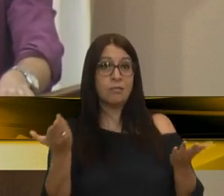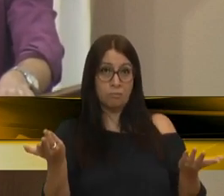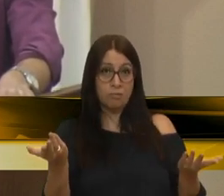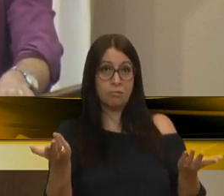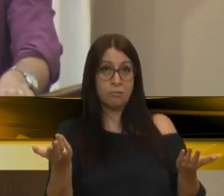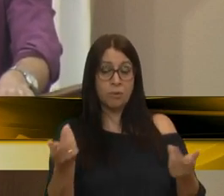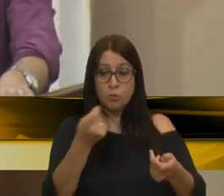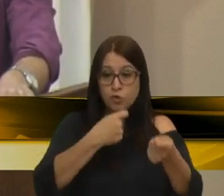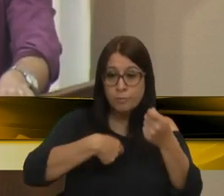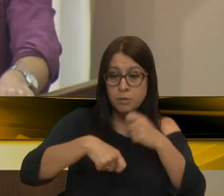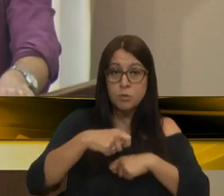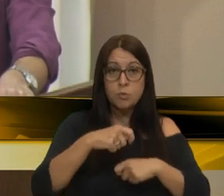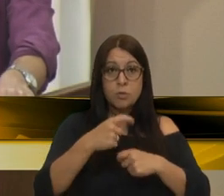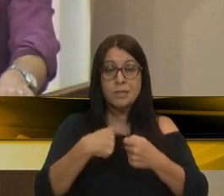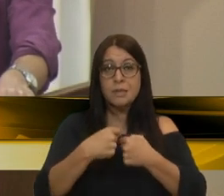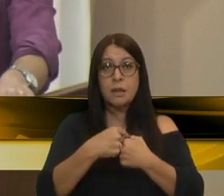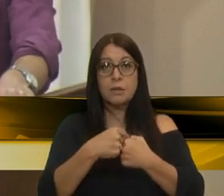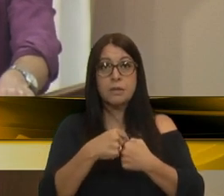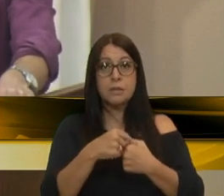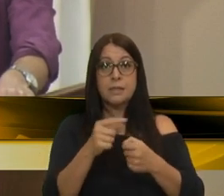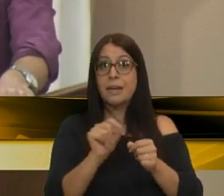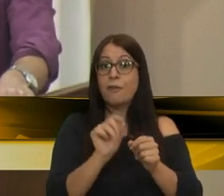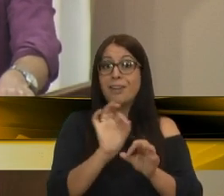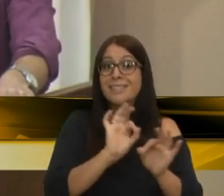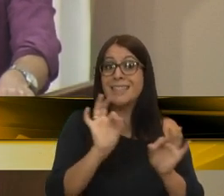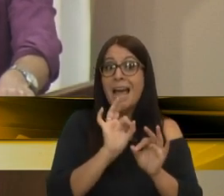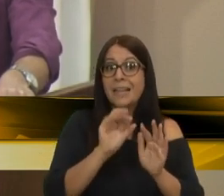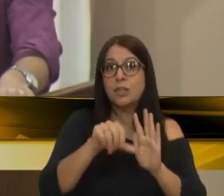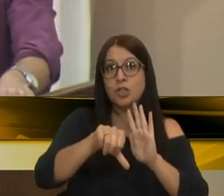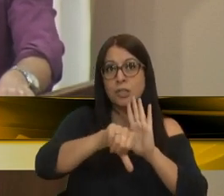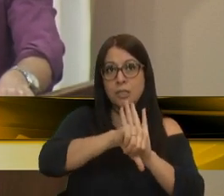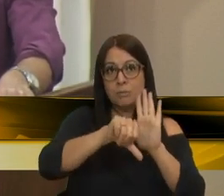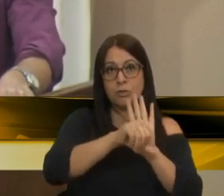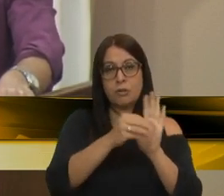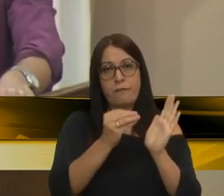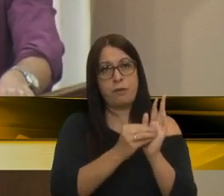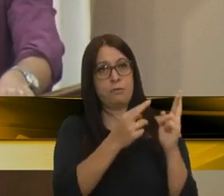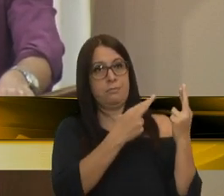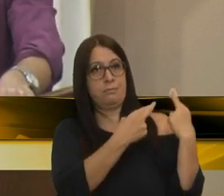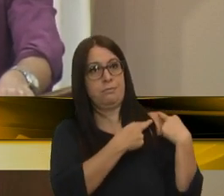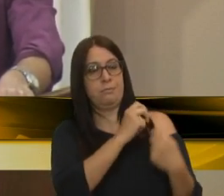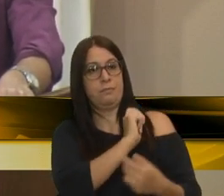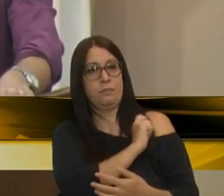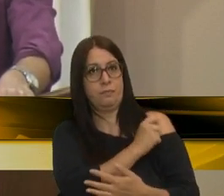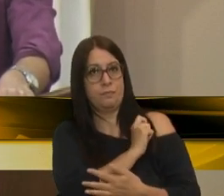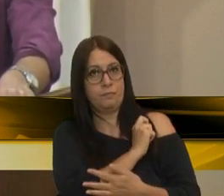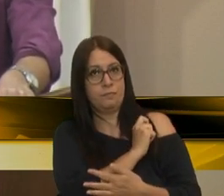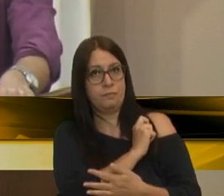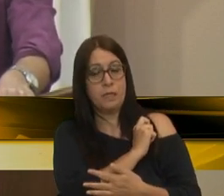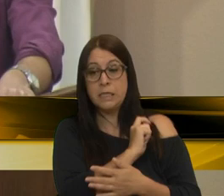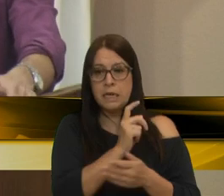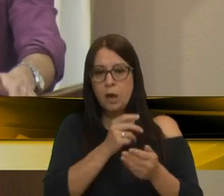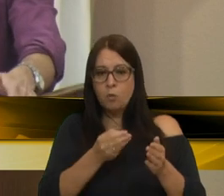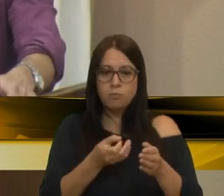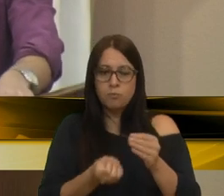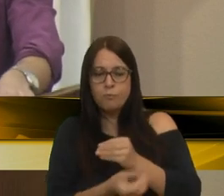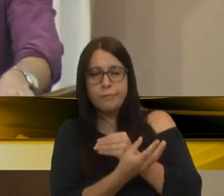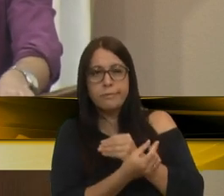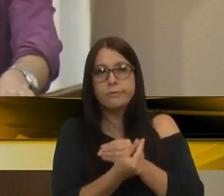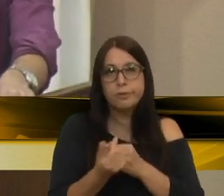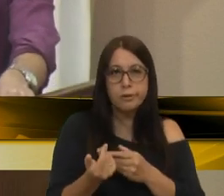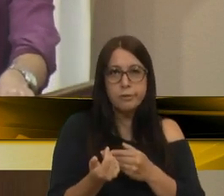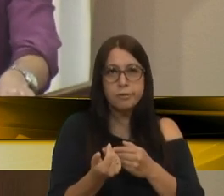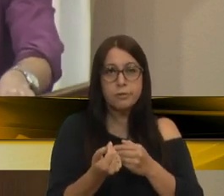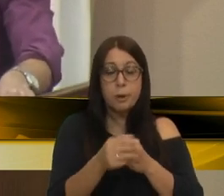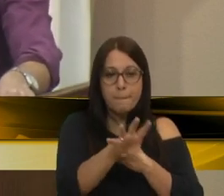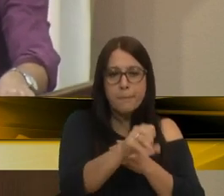um administrador da cidade, se ele não comete nenhum crime de irresponsabilidade fiscal, se ele não desviou, se não tirou o